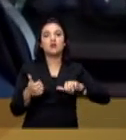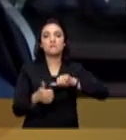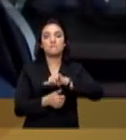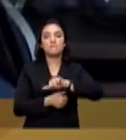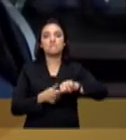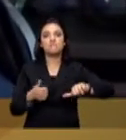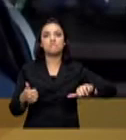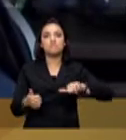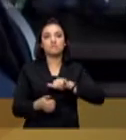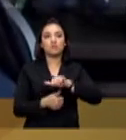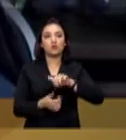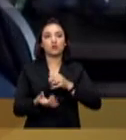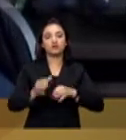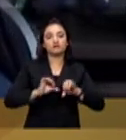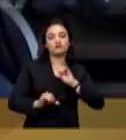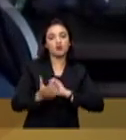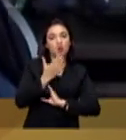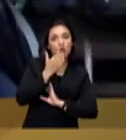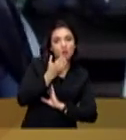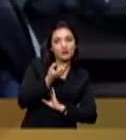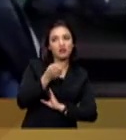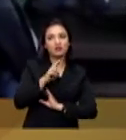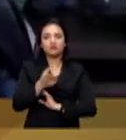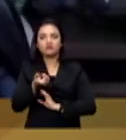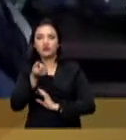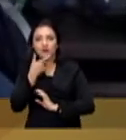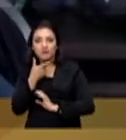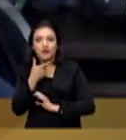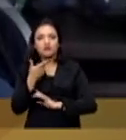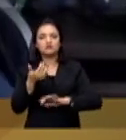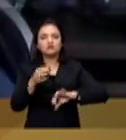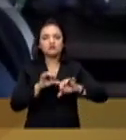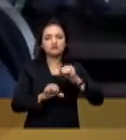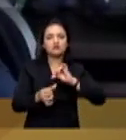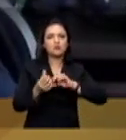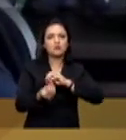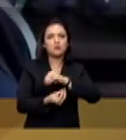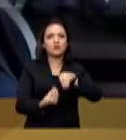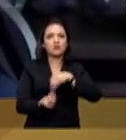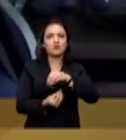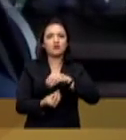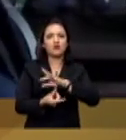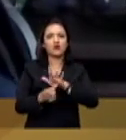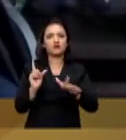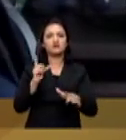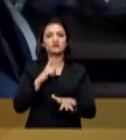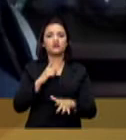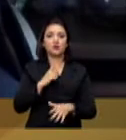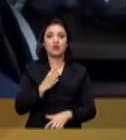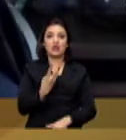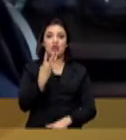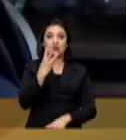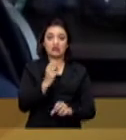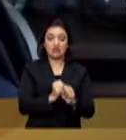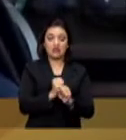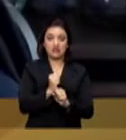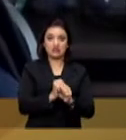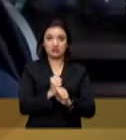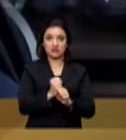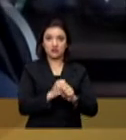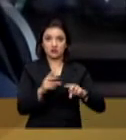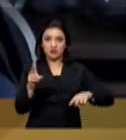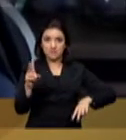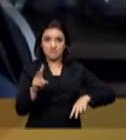ou medicinal e que até então esse fato era punido com 3 anos de